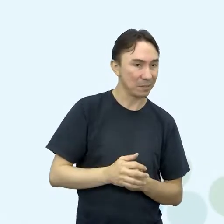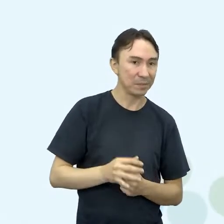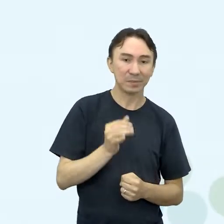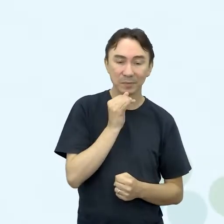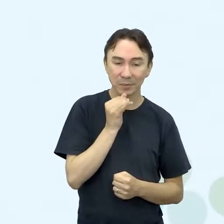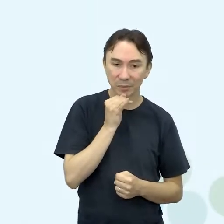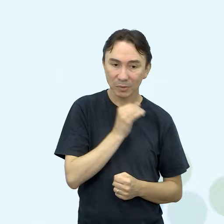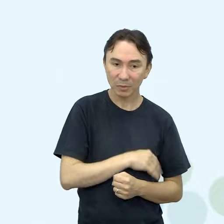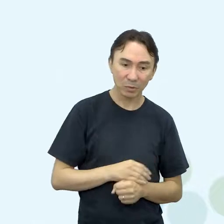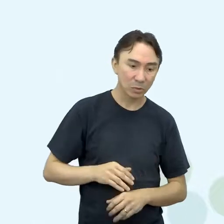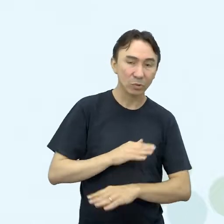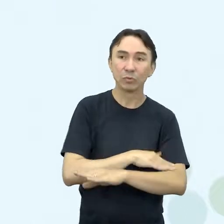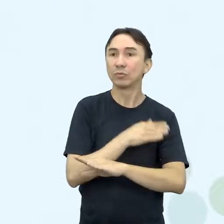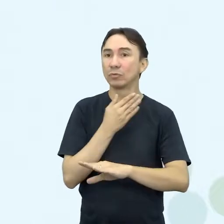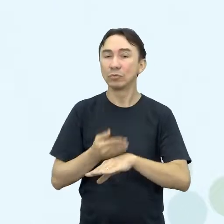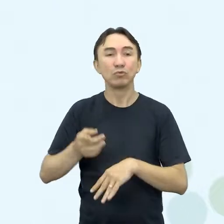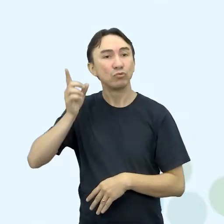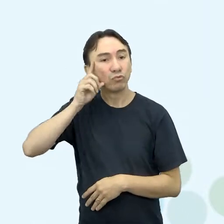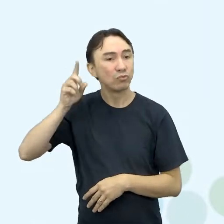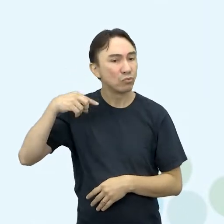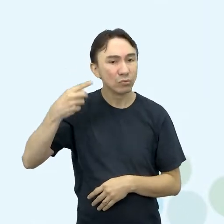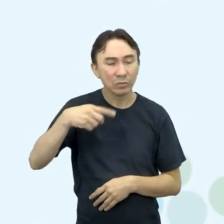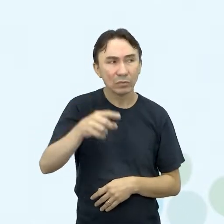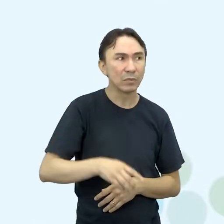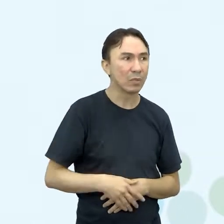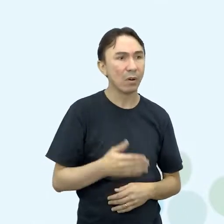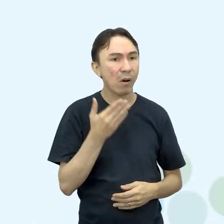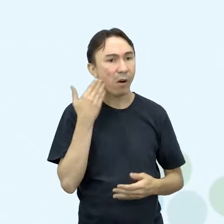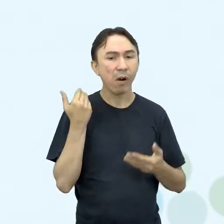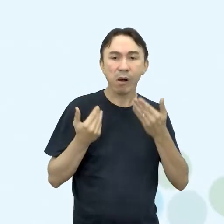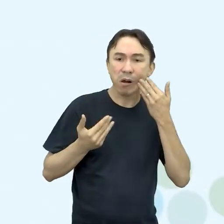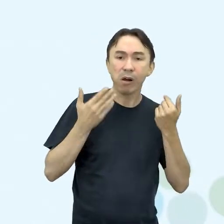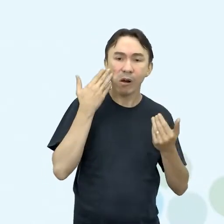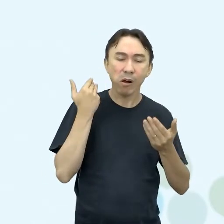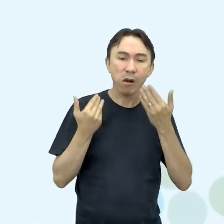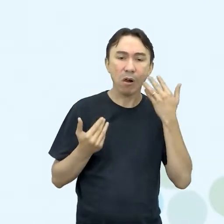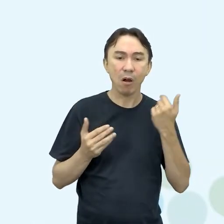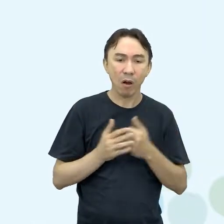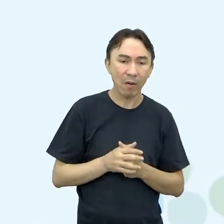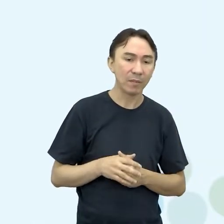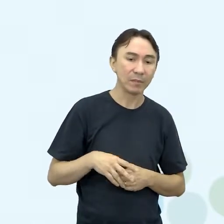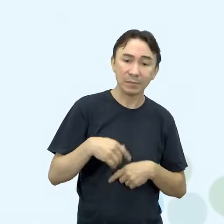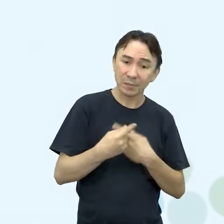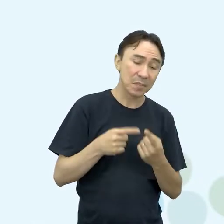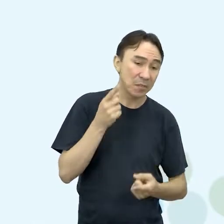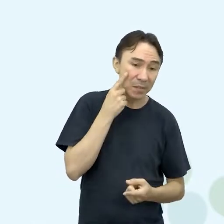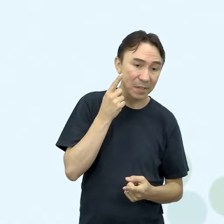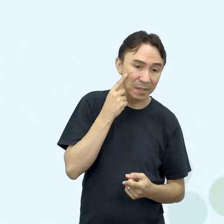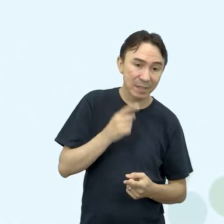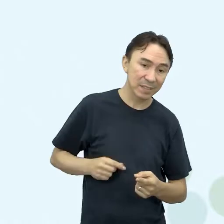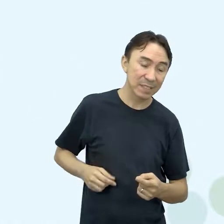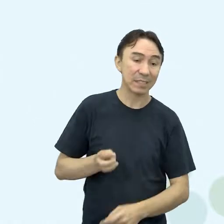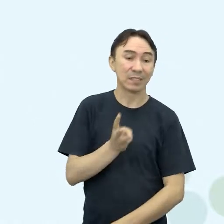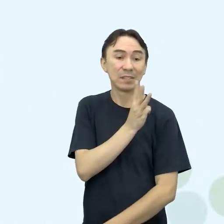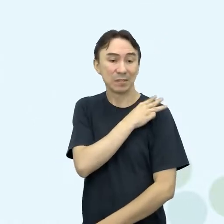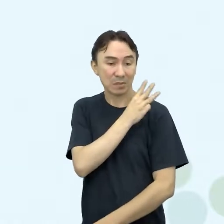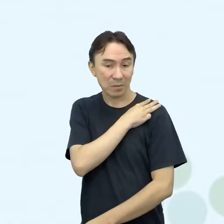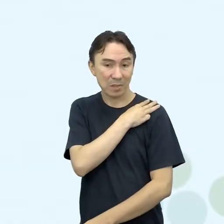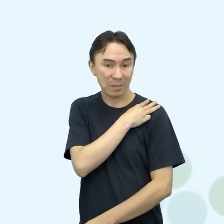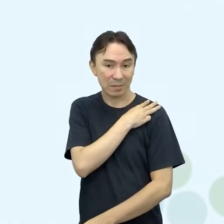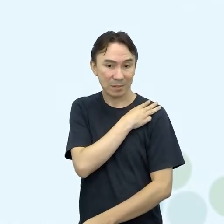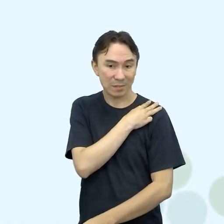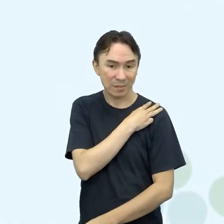esse processo de assimilação, mas se a gente for vendo o que a gente vai ver lá no terceiro ano do ensino médio, a gente já começa a ir para algo mais